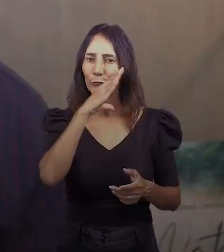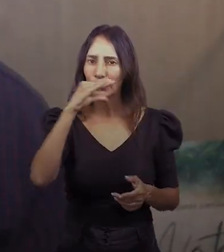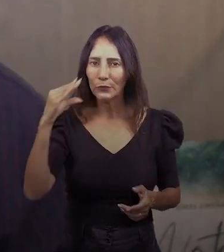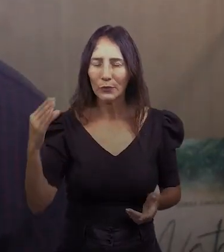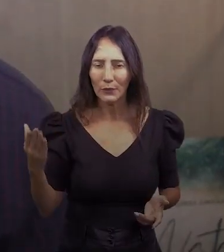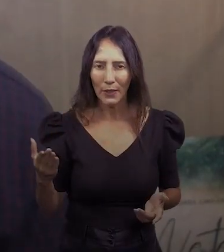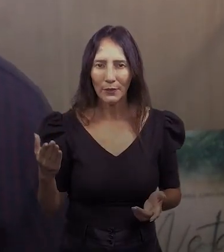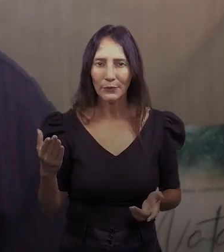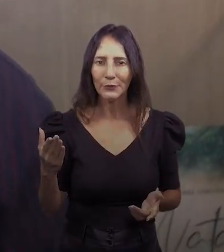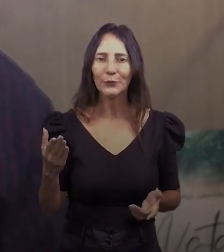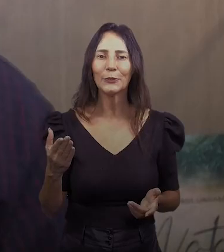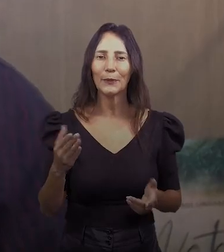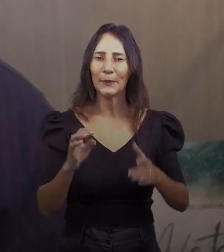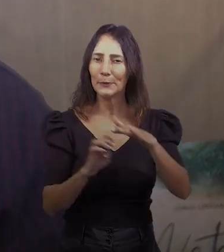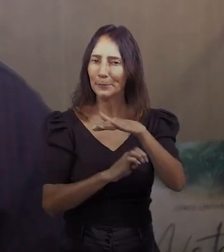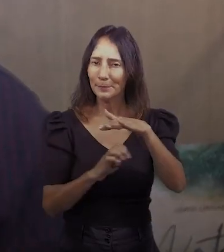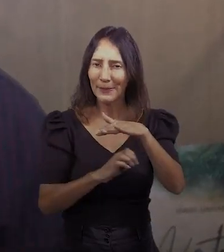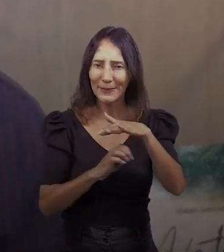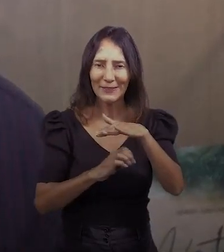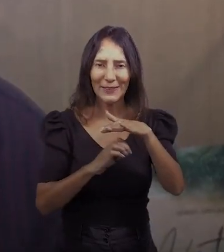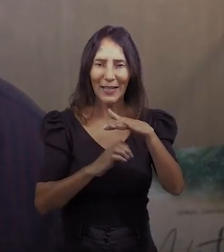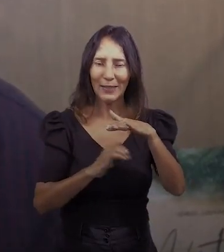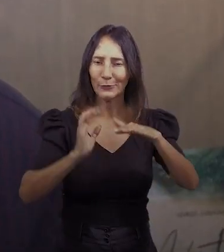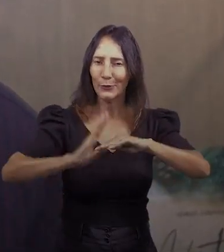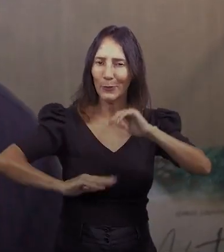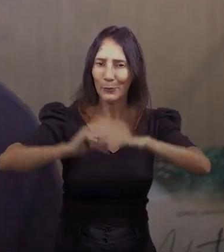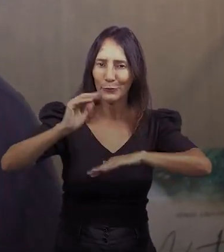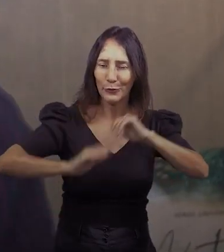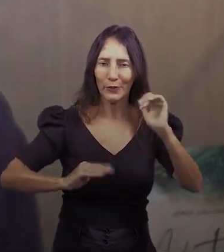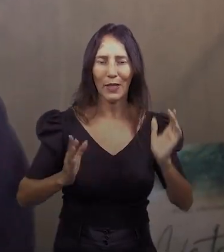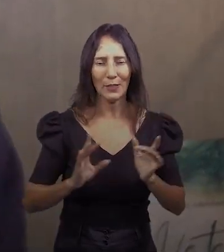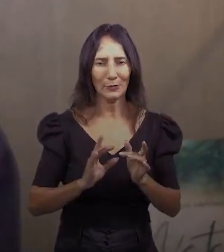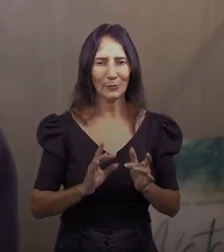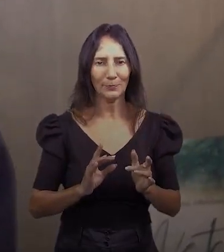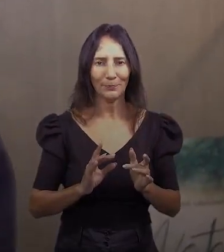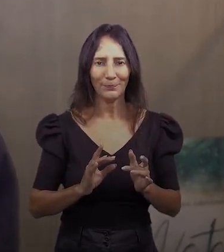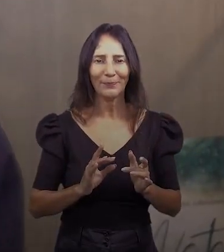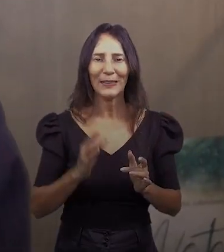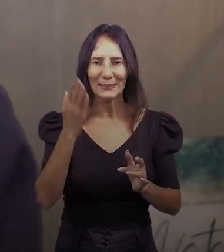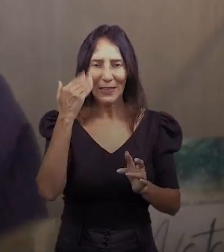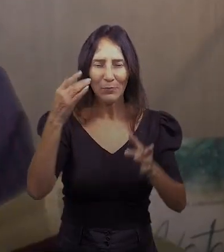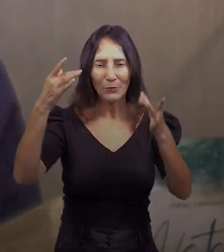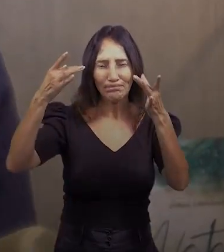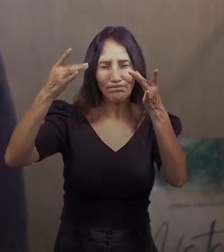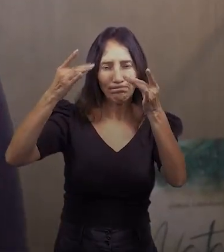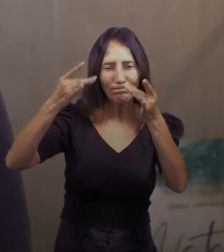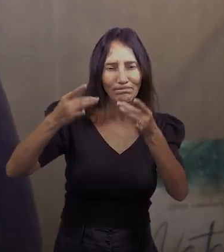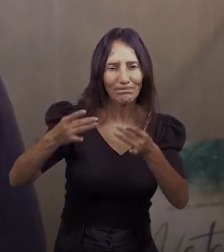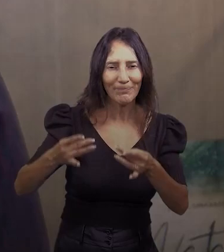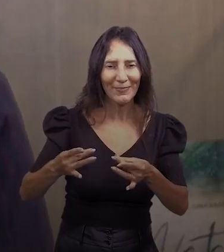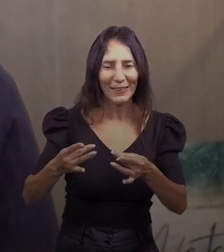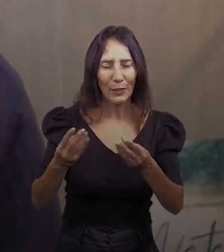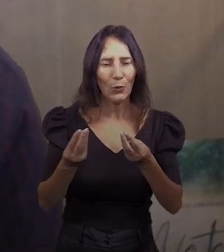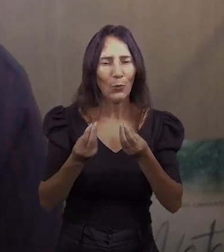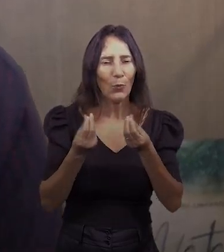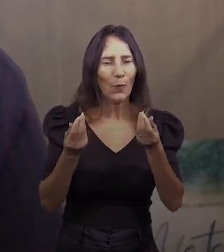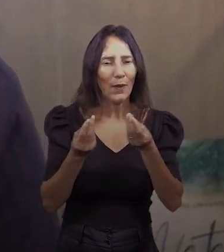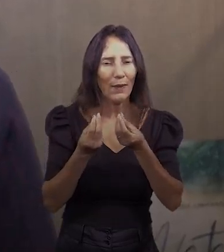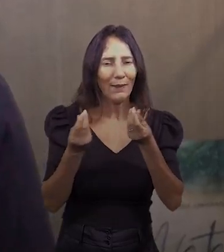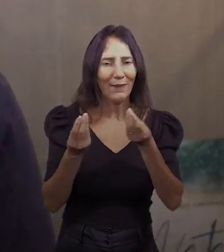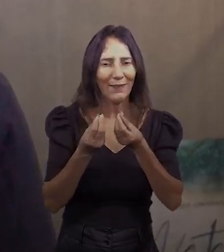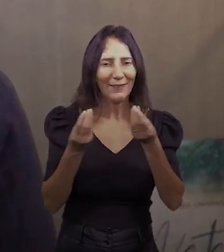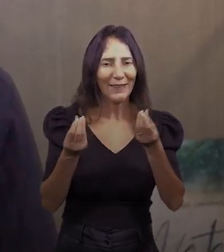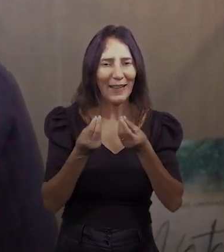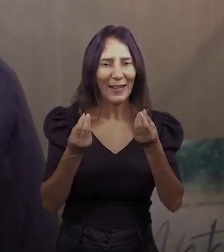para empregados, serve para empresários e profissionais liberais. As qualidades que